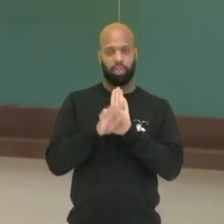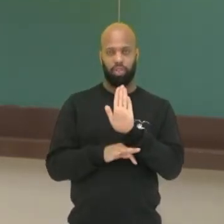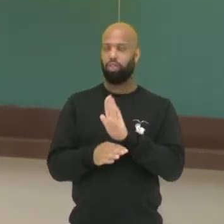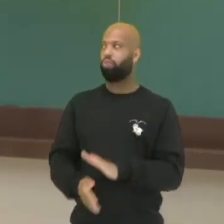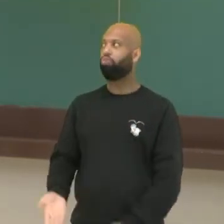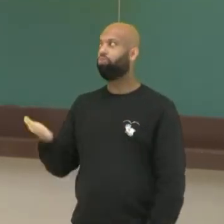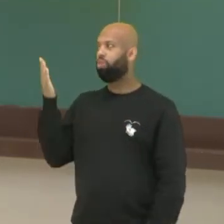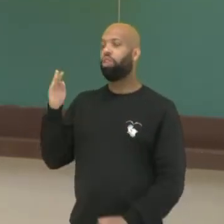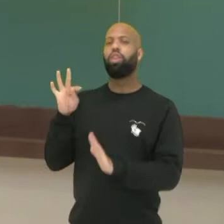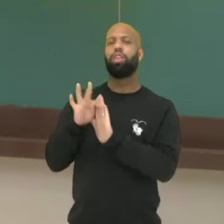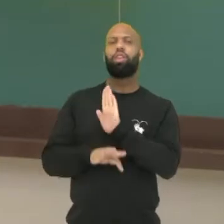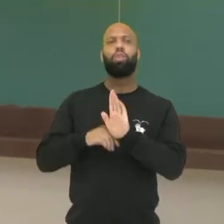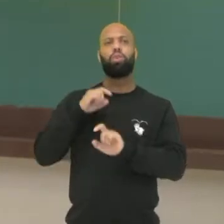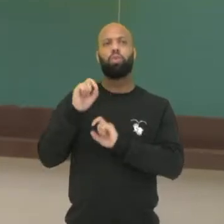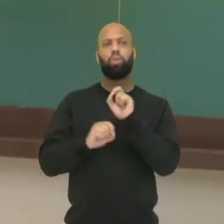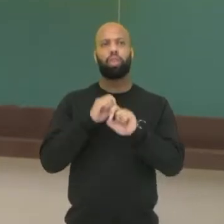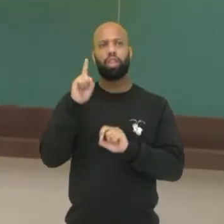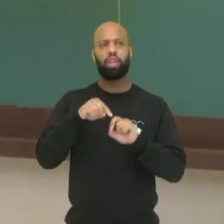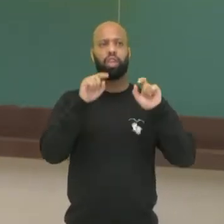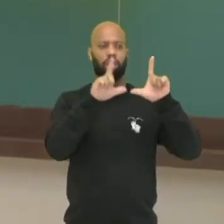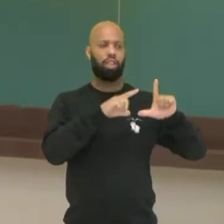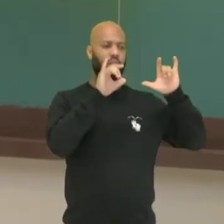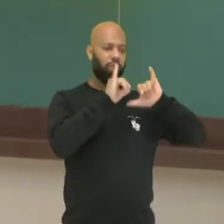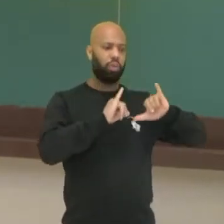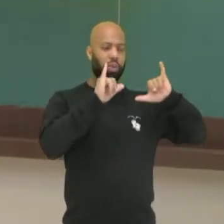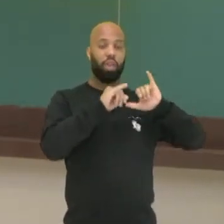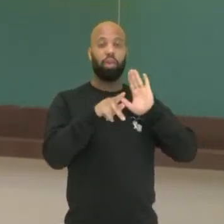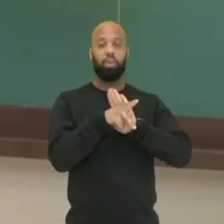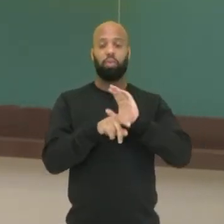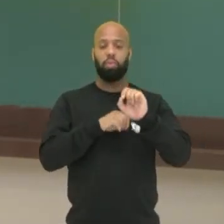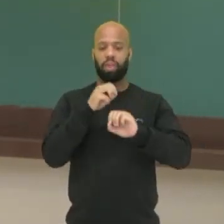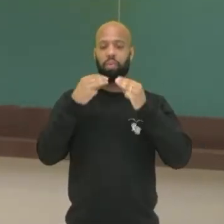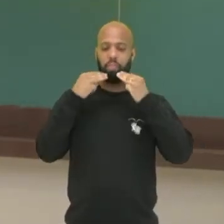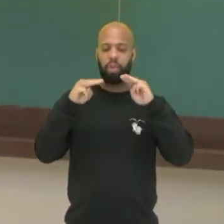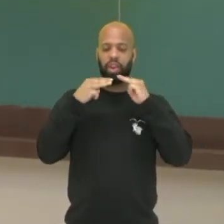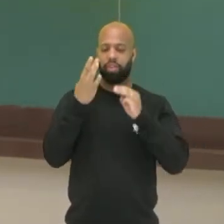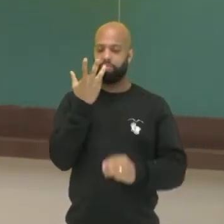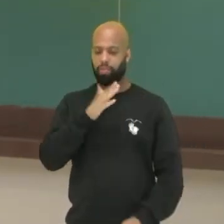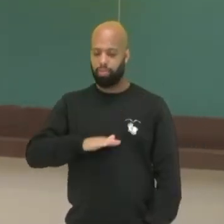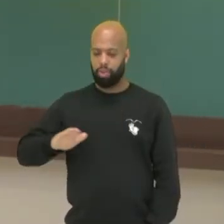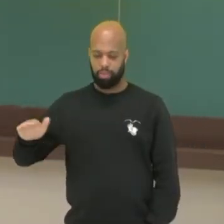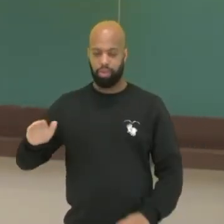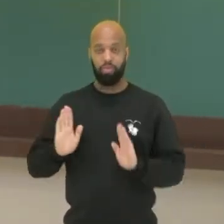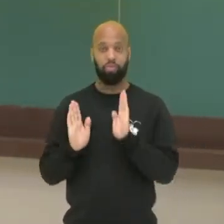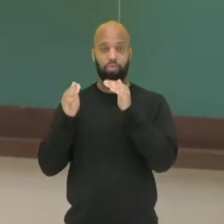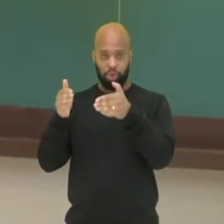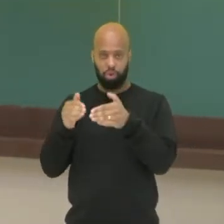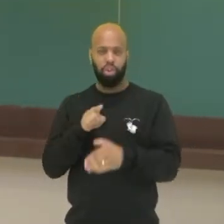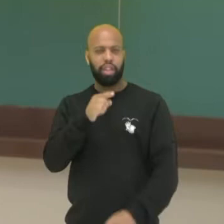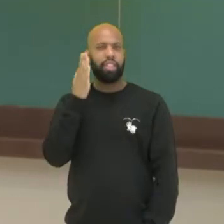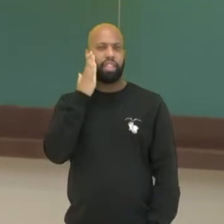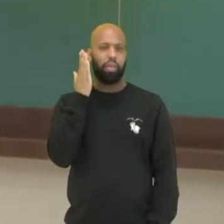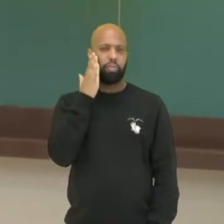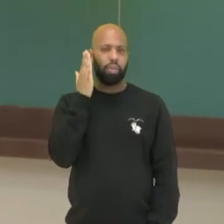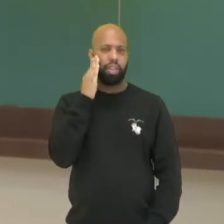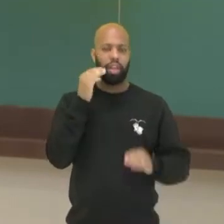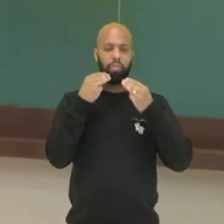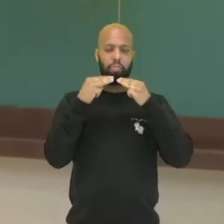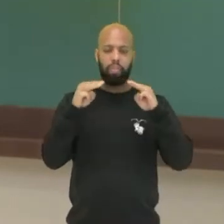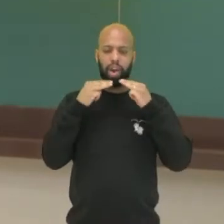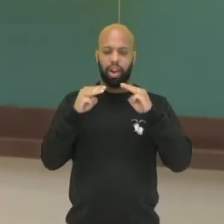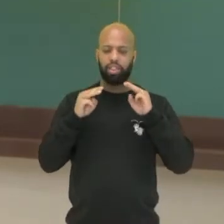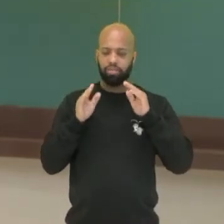texto que fala sobre a publicidade infantil. Você sabia que a publicidade infantil no Brasil, ela